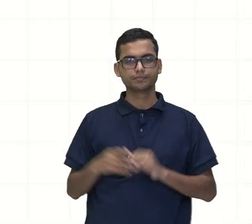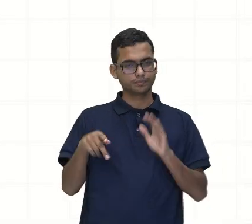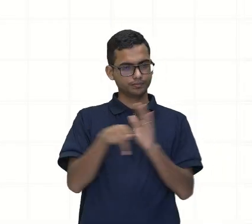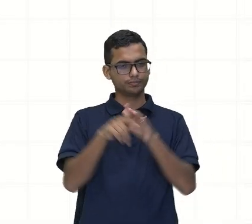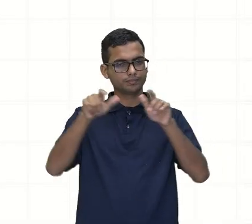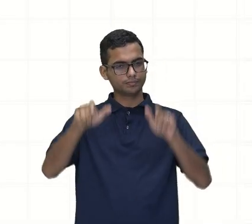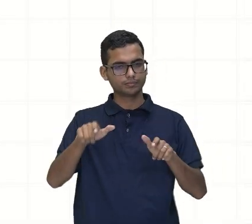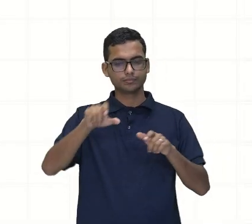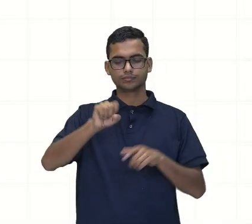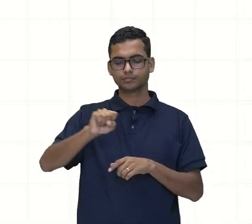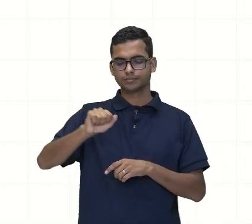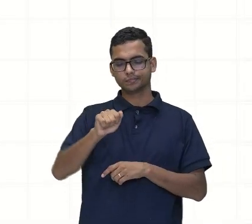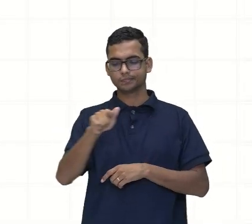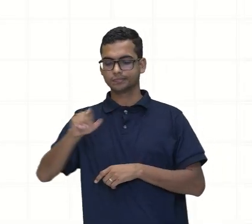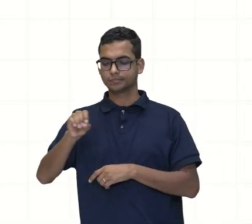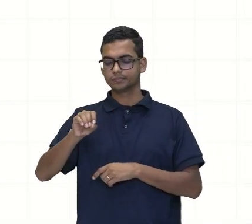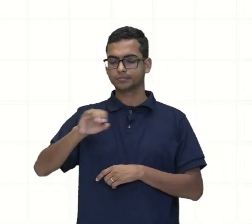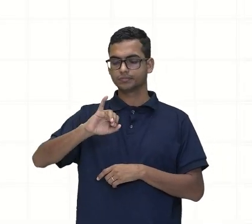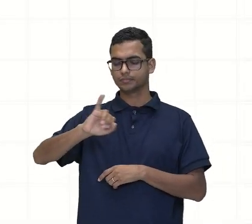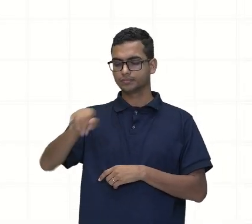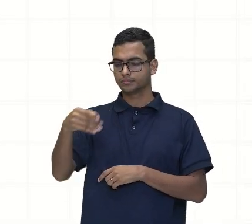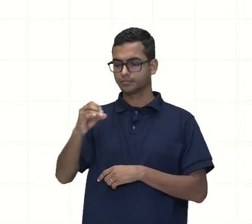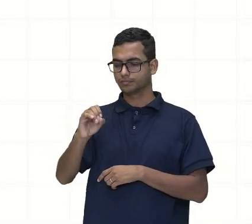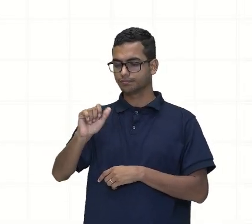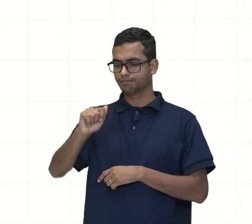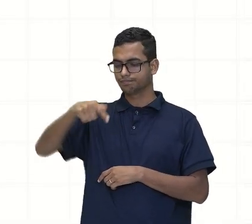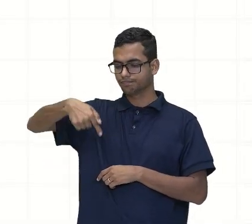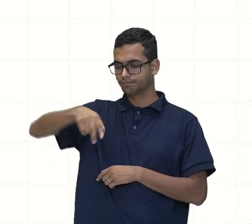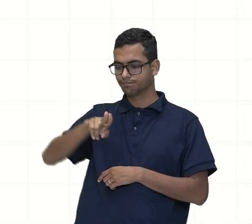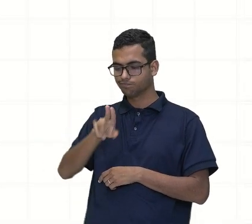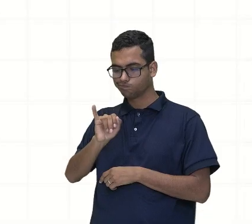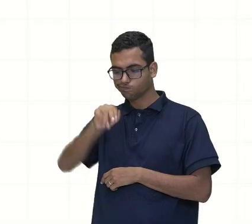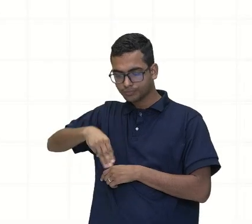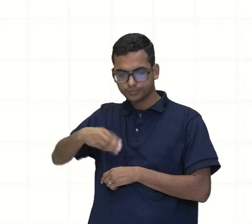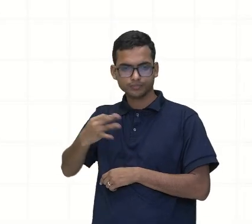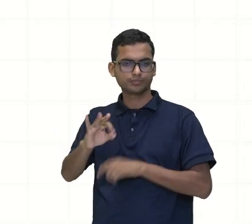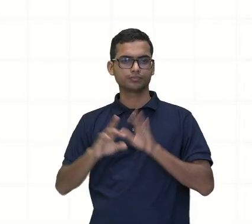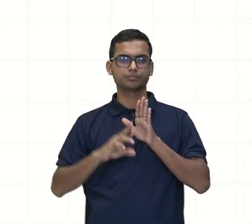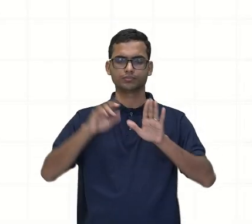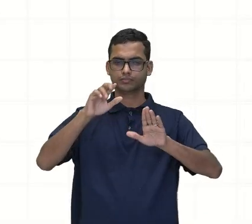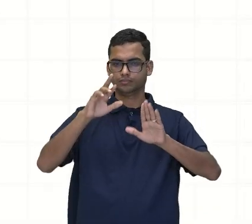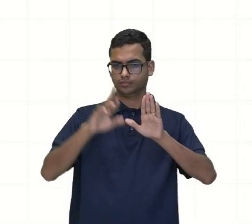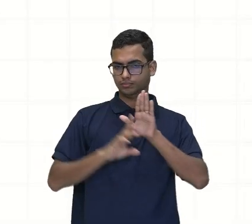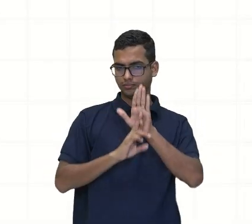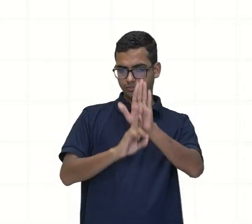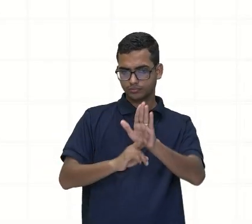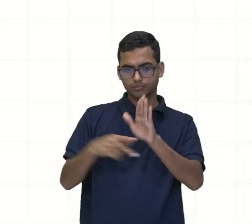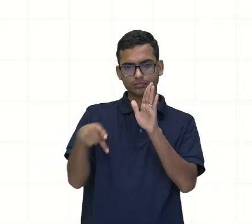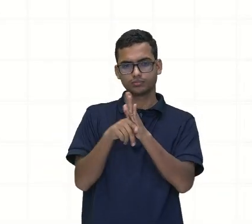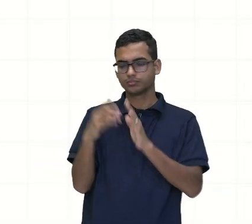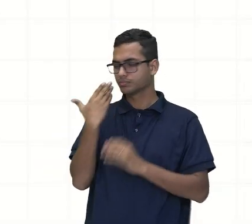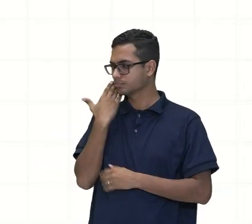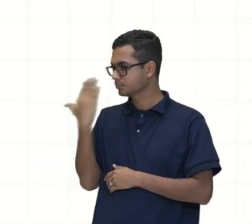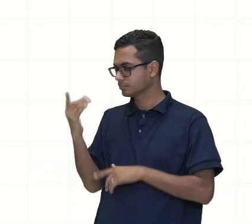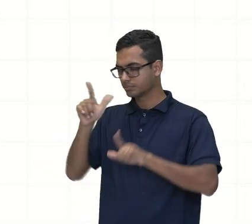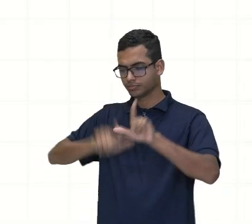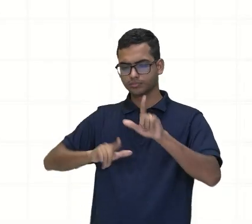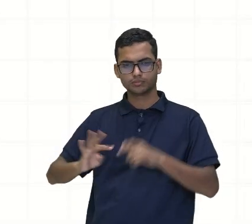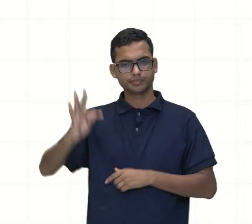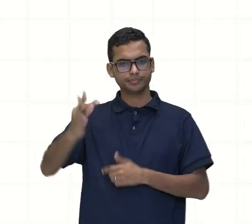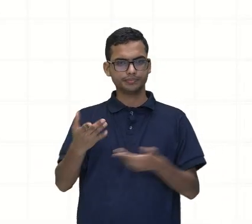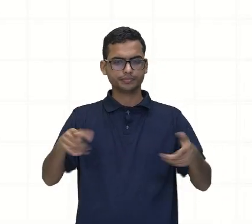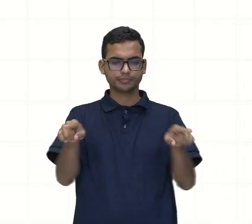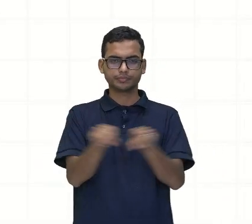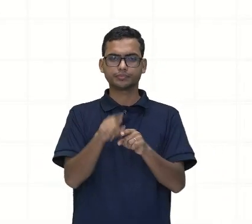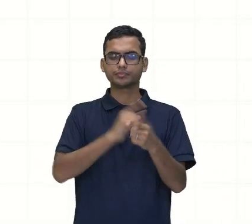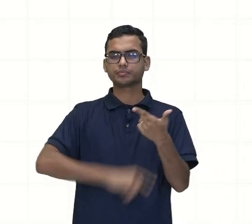está representada pela letra T. Então, já identificamos uma cidade. A cidade de Porto